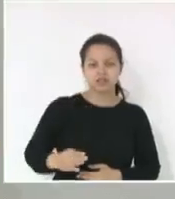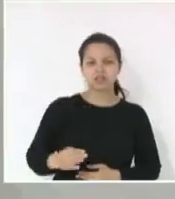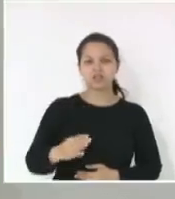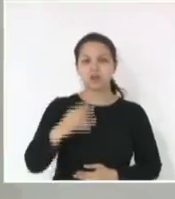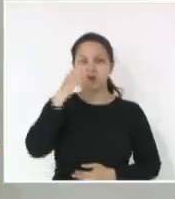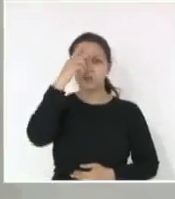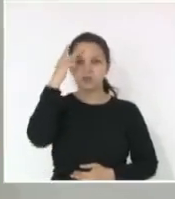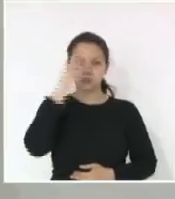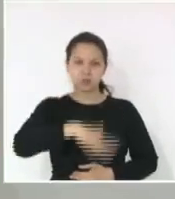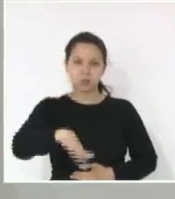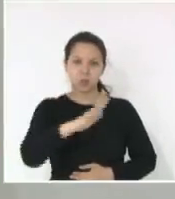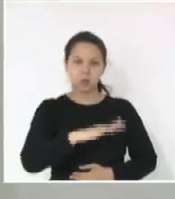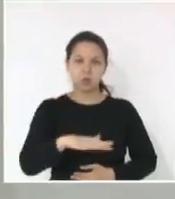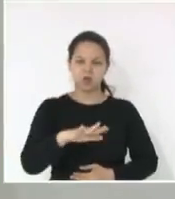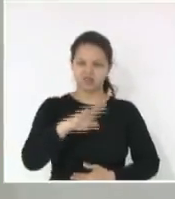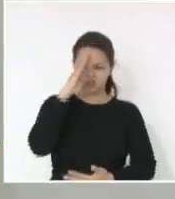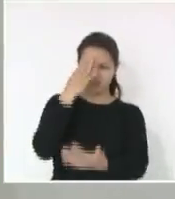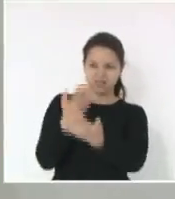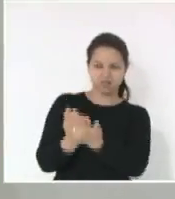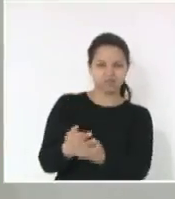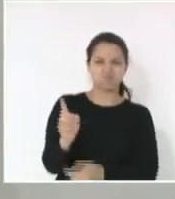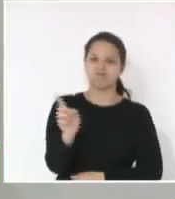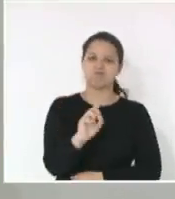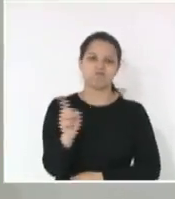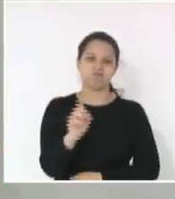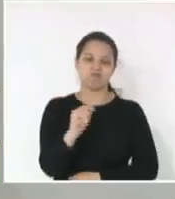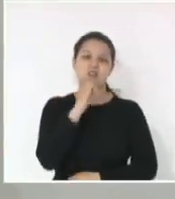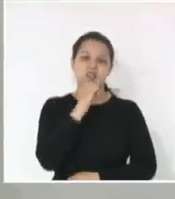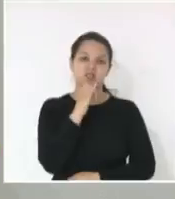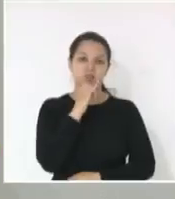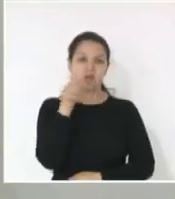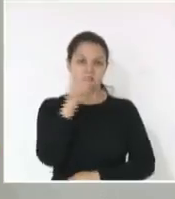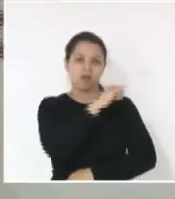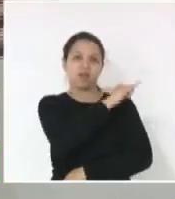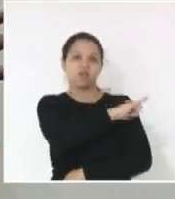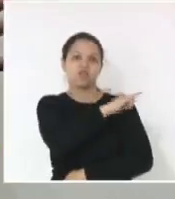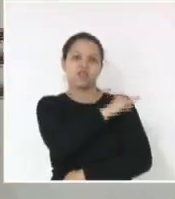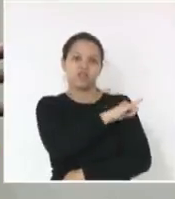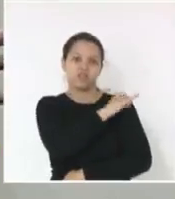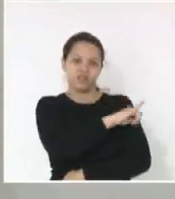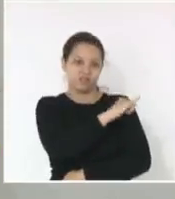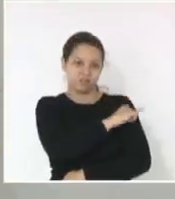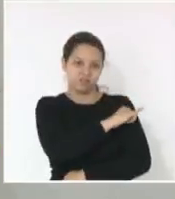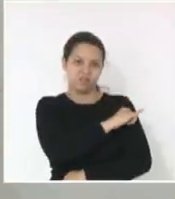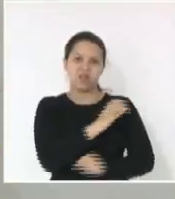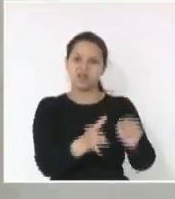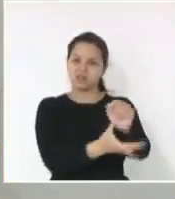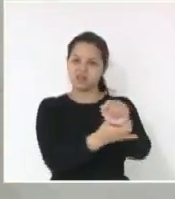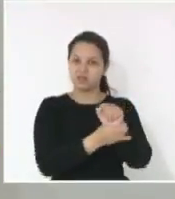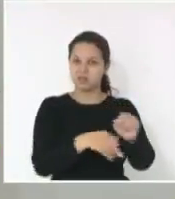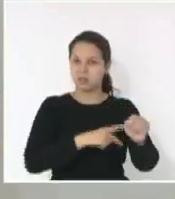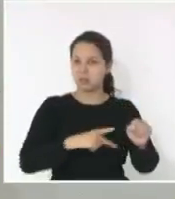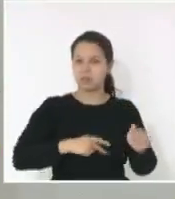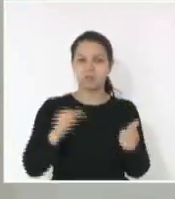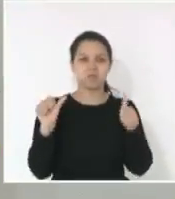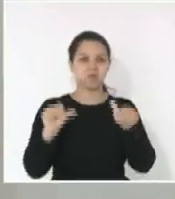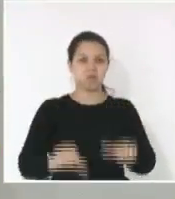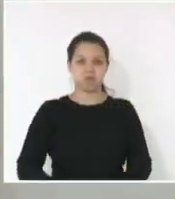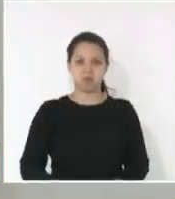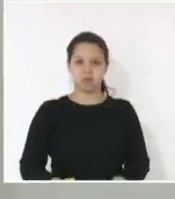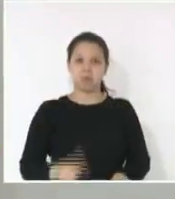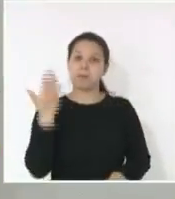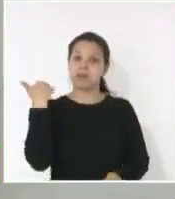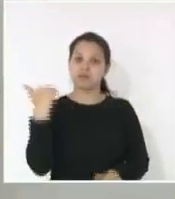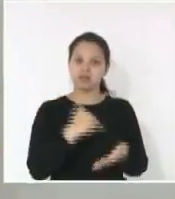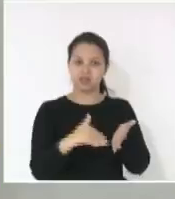da segurança pública, que é o Rio de Janeiro. Né? Trouxeram aqui secretário do Rio de Janeiro para fazer